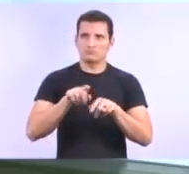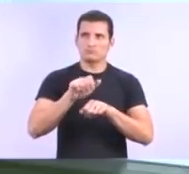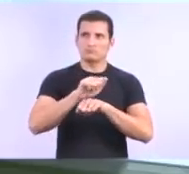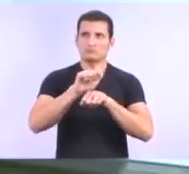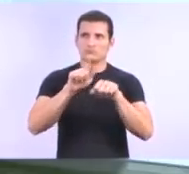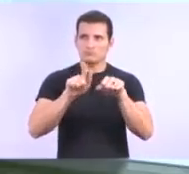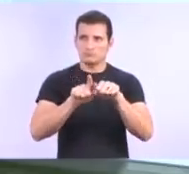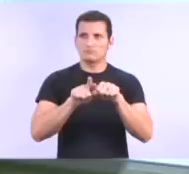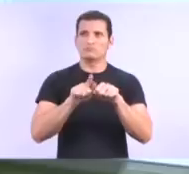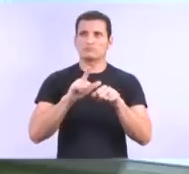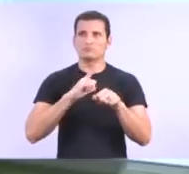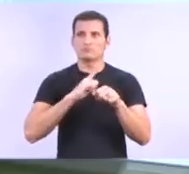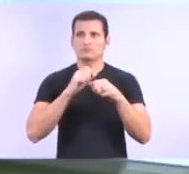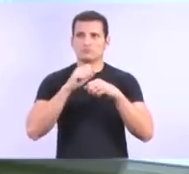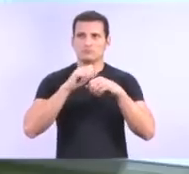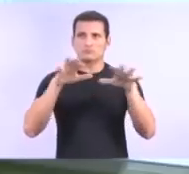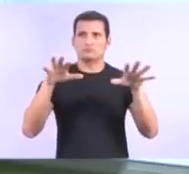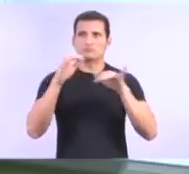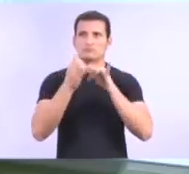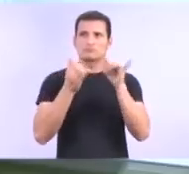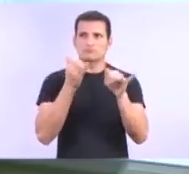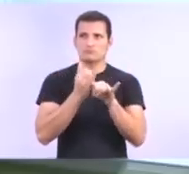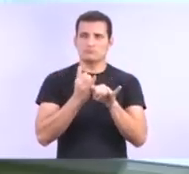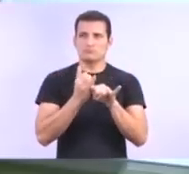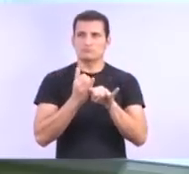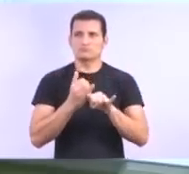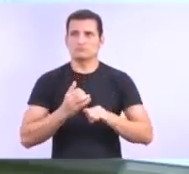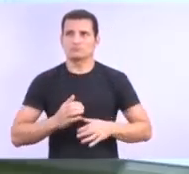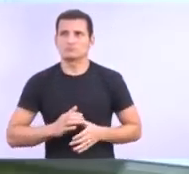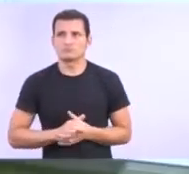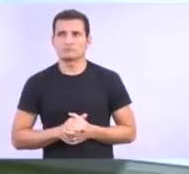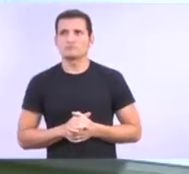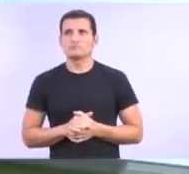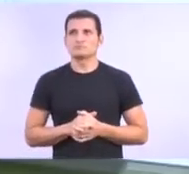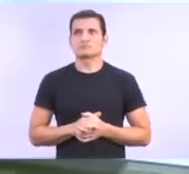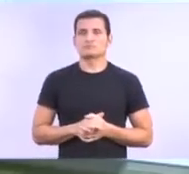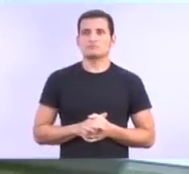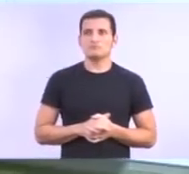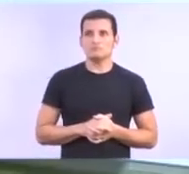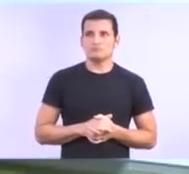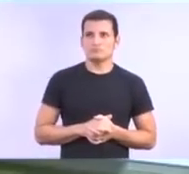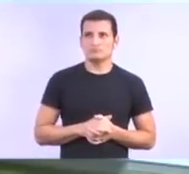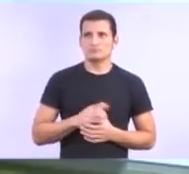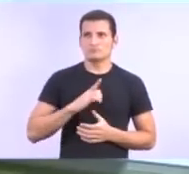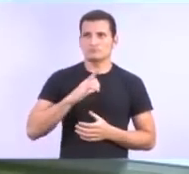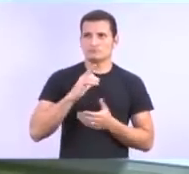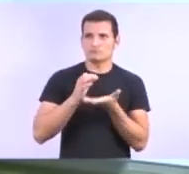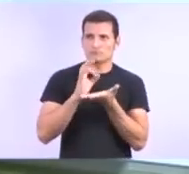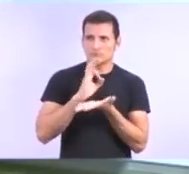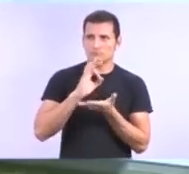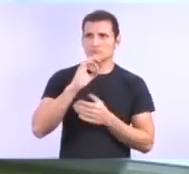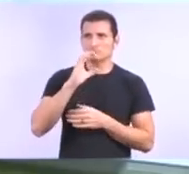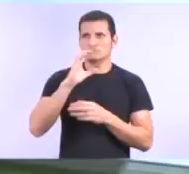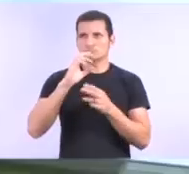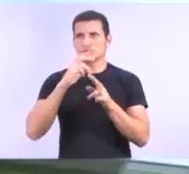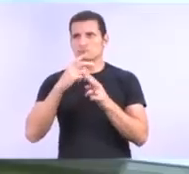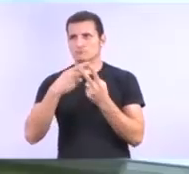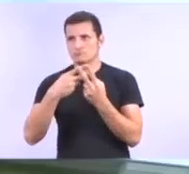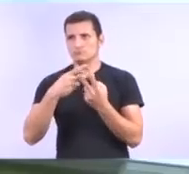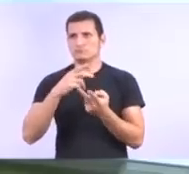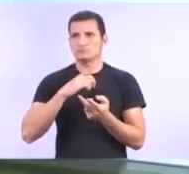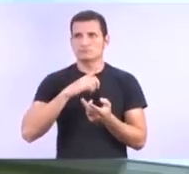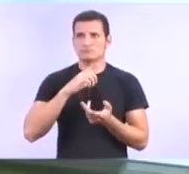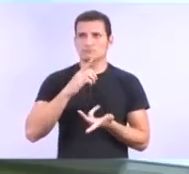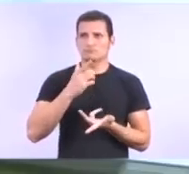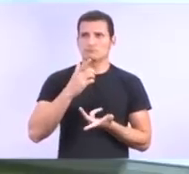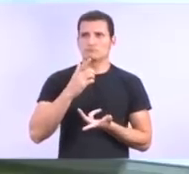na internet. Você publica algoritmo para calcular o CPF, para verificar se o CPF é válido ou não. Você tem Java, tem C#, tem JavaScript, tem várias